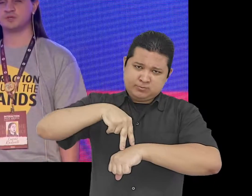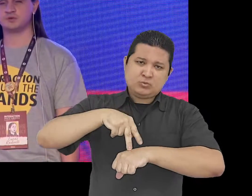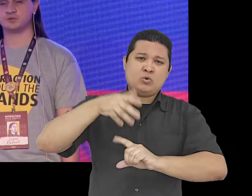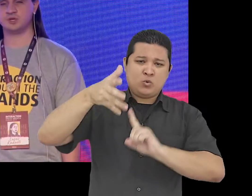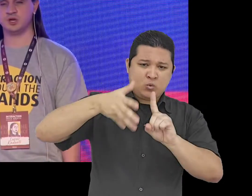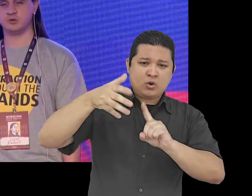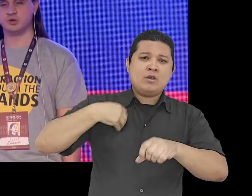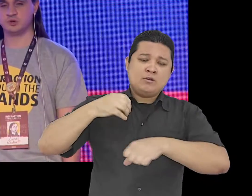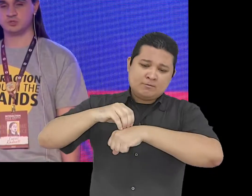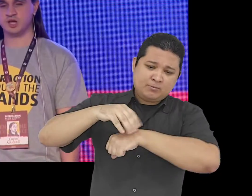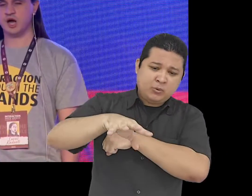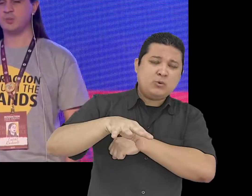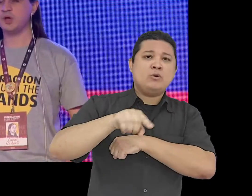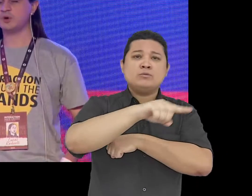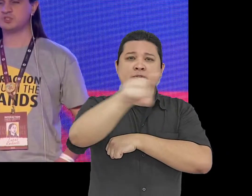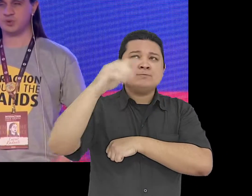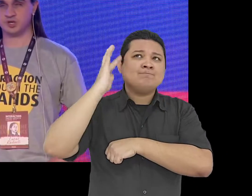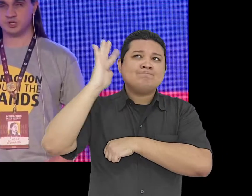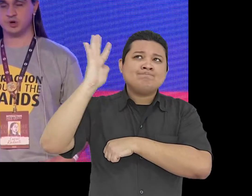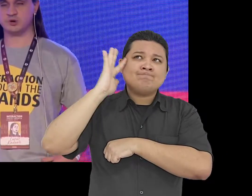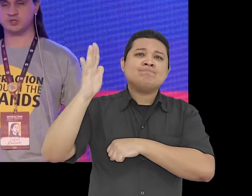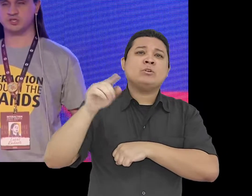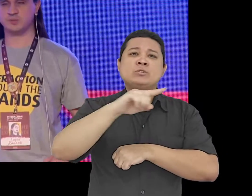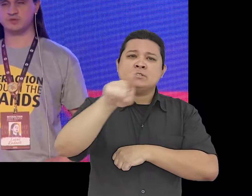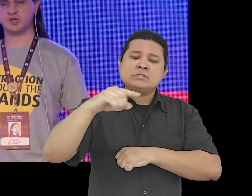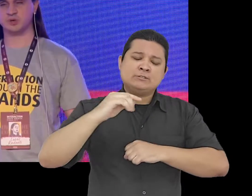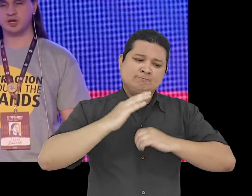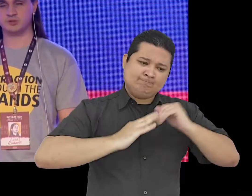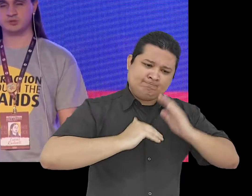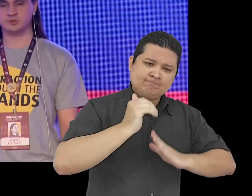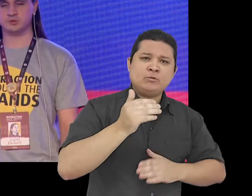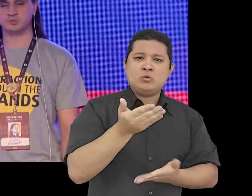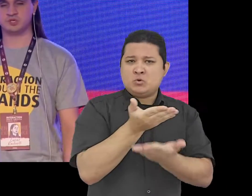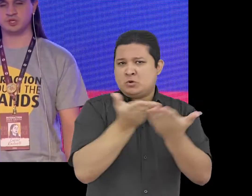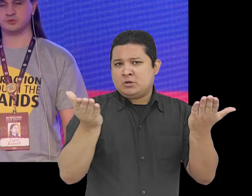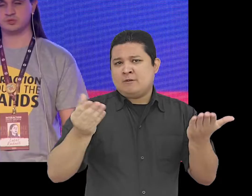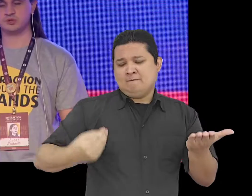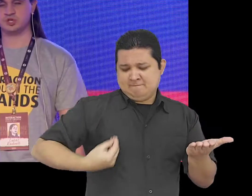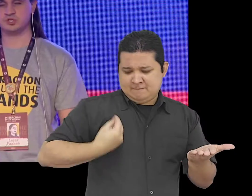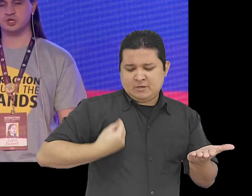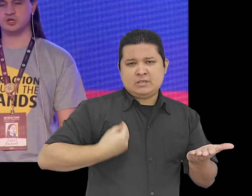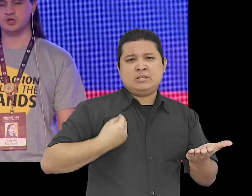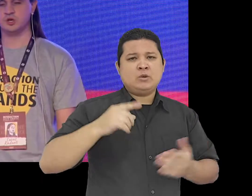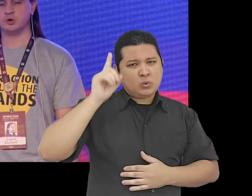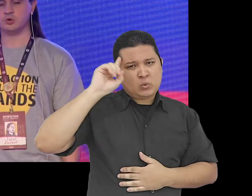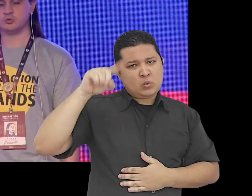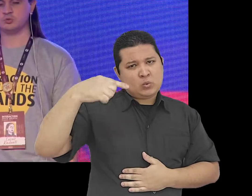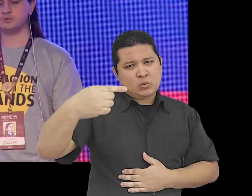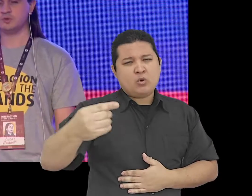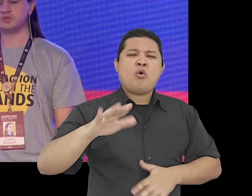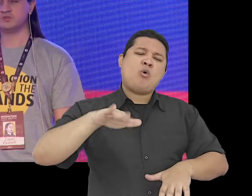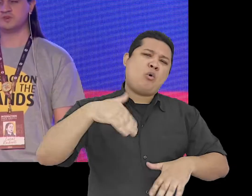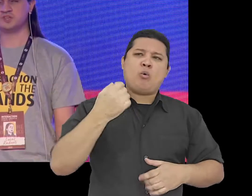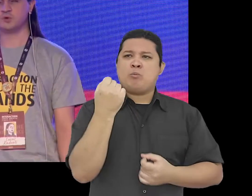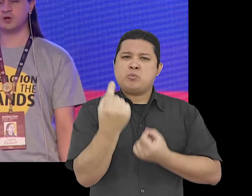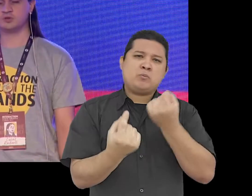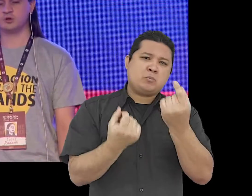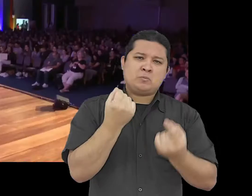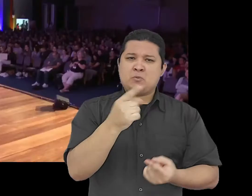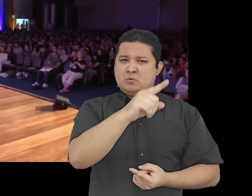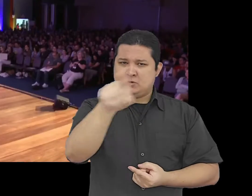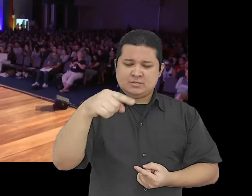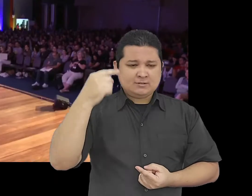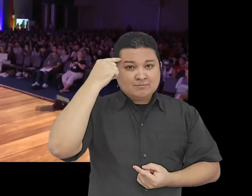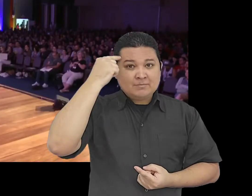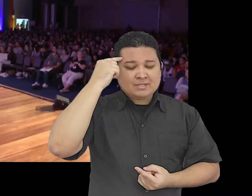uma coisa que vocês conseguirão, sei lá, é uma coisa prática, é uma coisa que dá para você aplicar, seja lá no seu dia a dia, ou de vez em